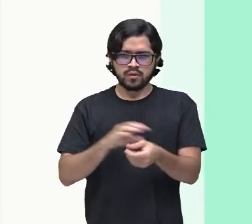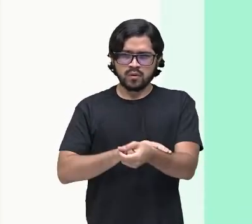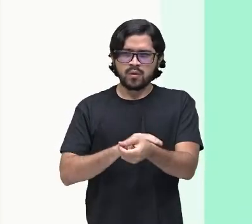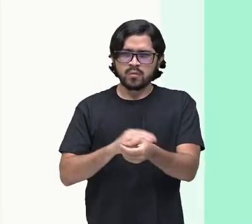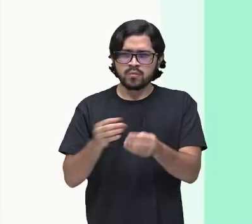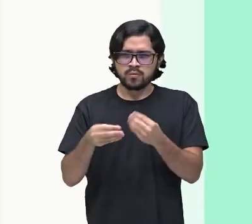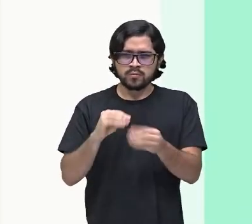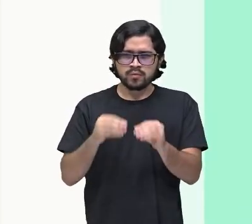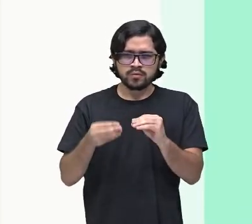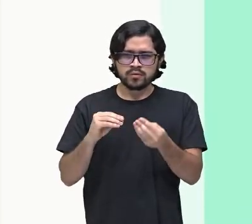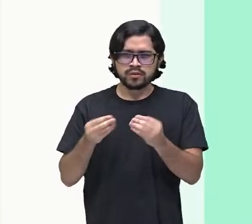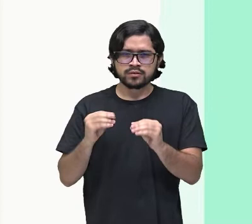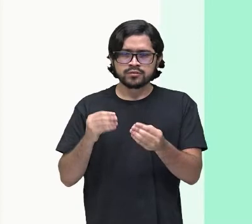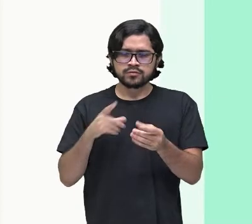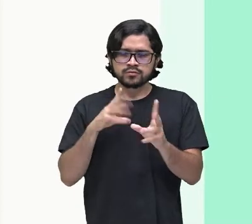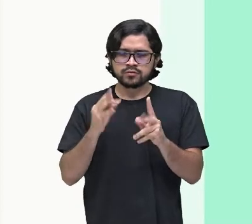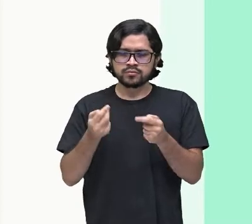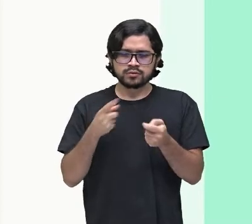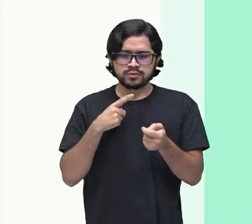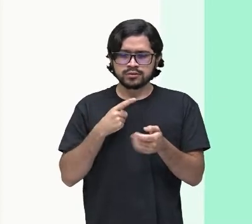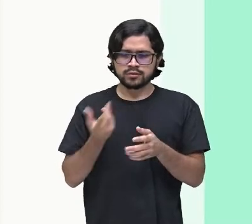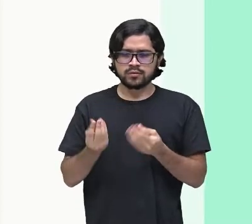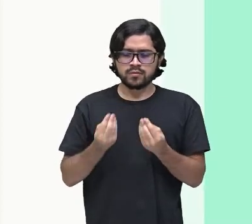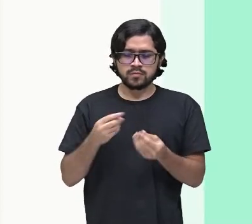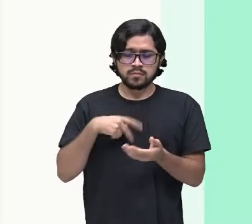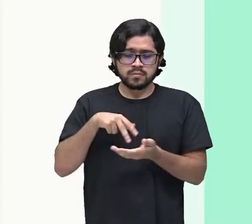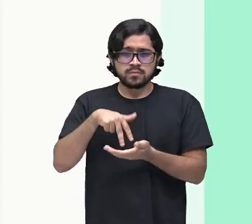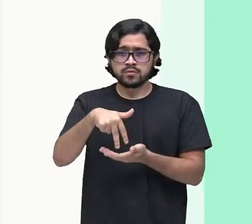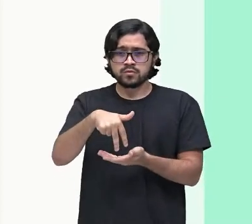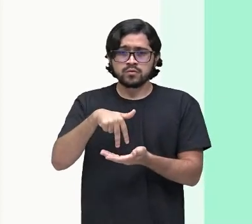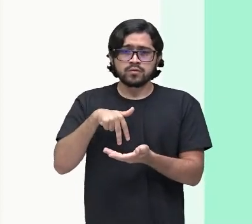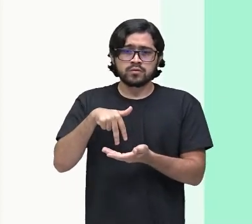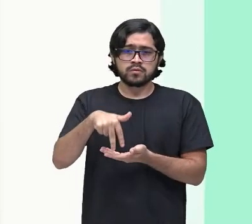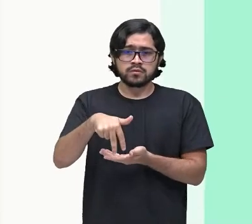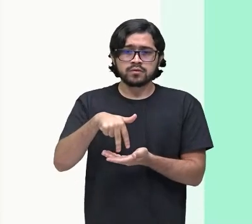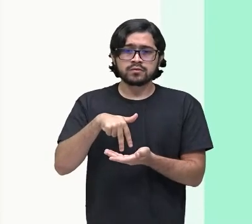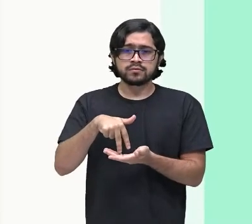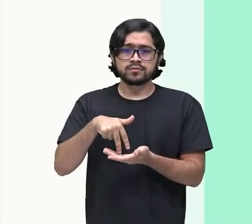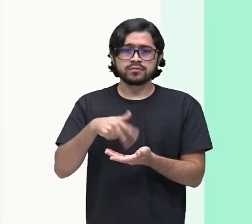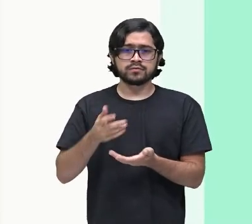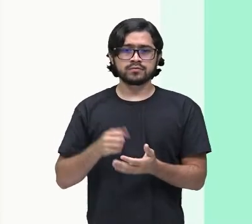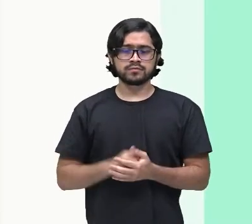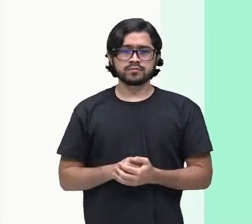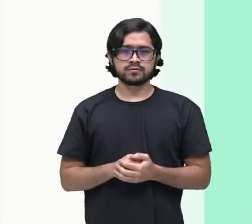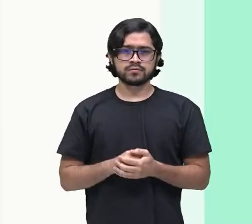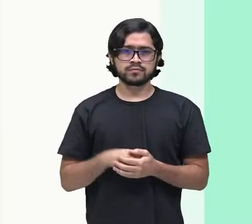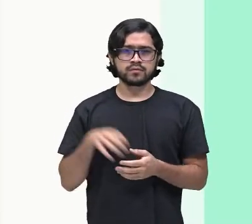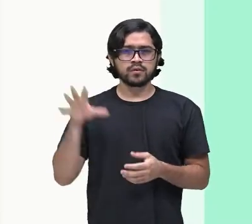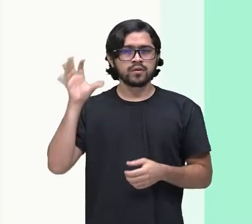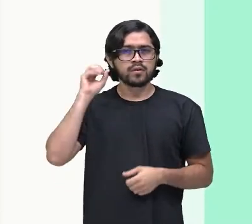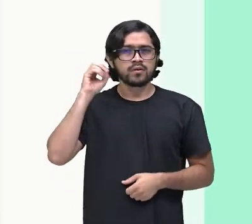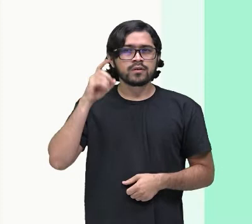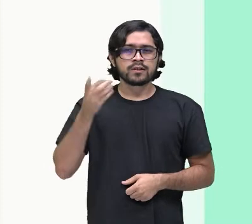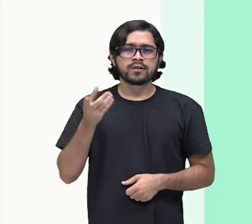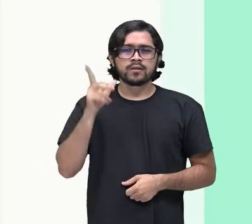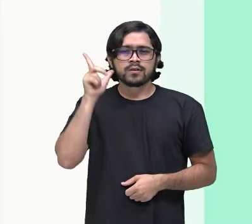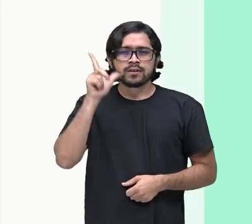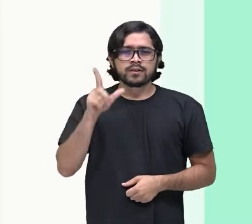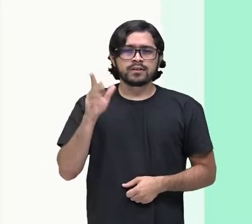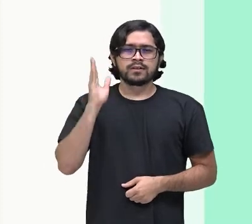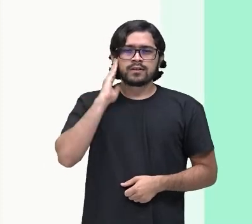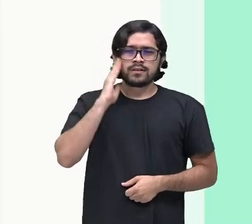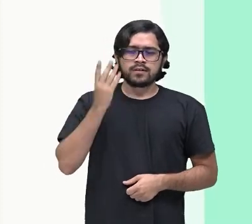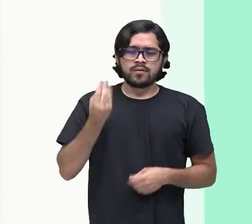sobre a nossa posição, sobre o nosso deslocamento. Então, os nossos ouvidos nos informam sobre nossa